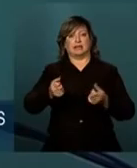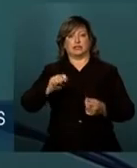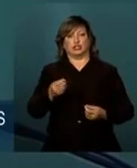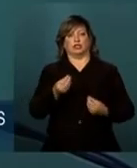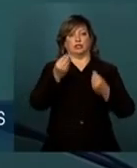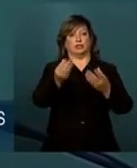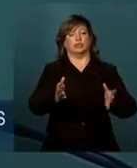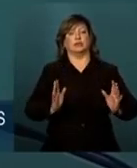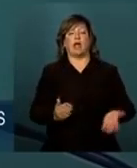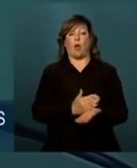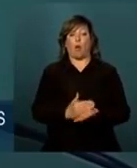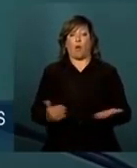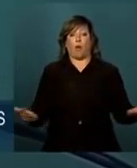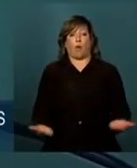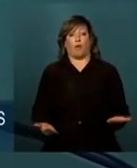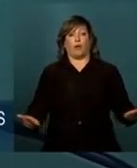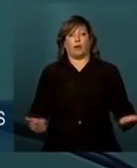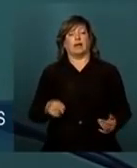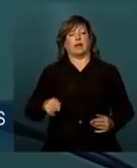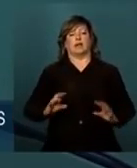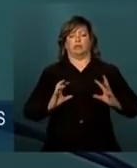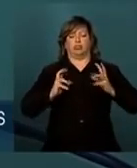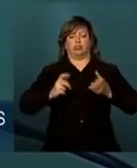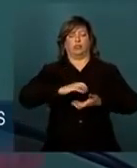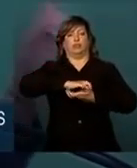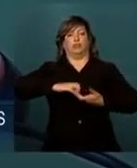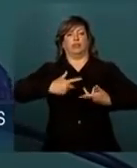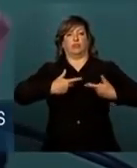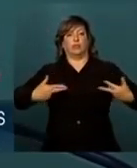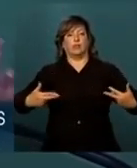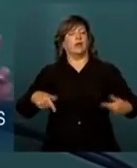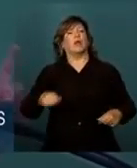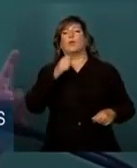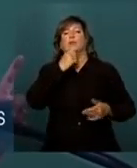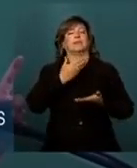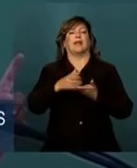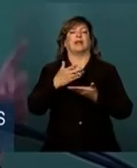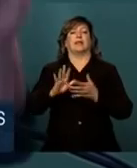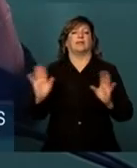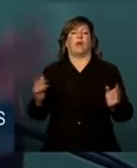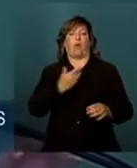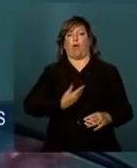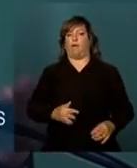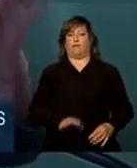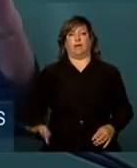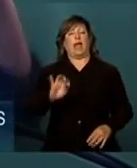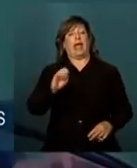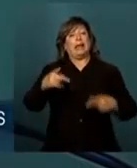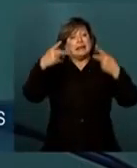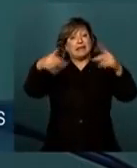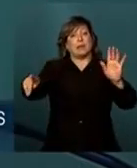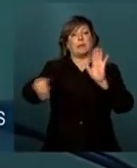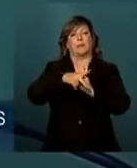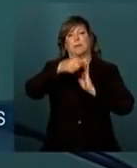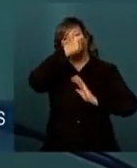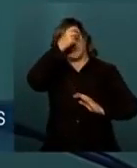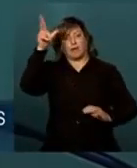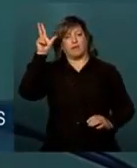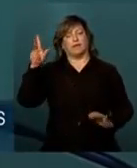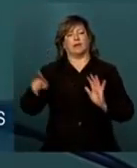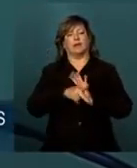a partir de agora a máquina não tem nada a ver com o governo federal, a máquina é da prefeitura.